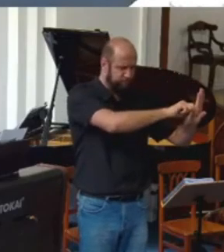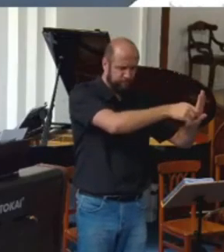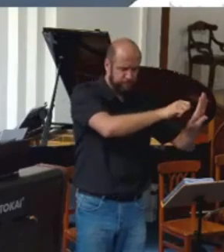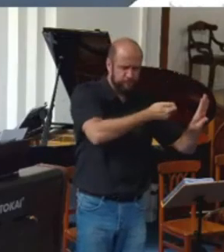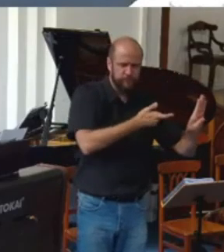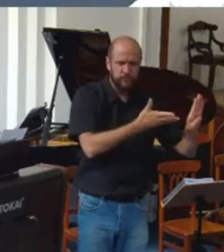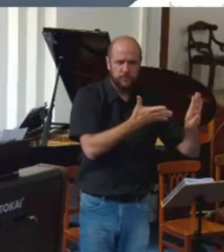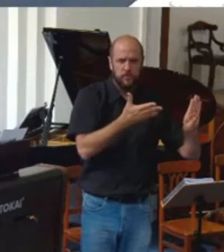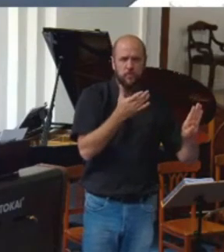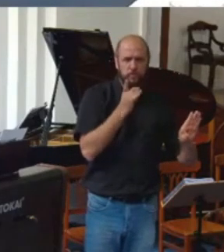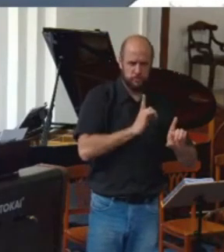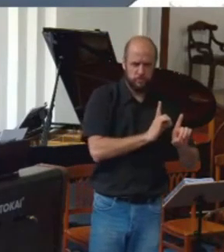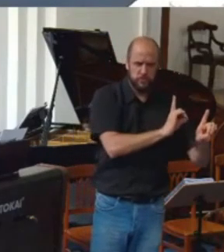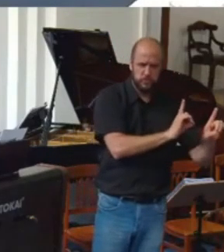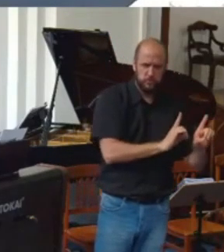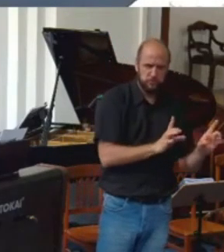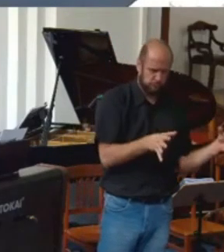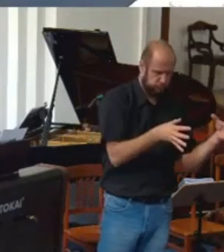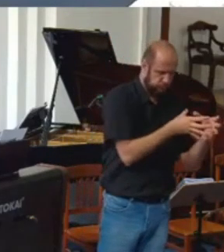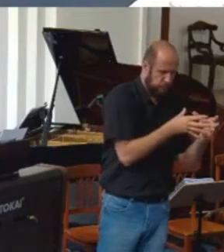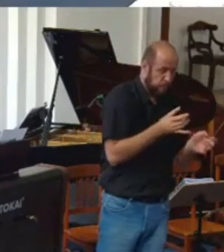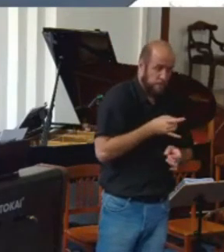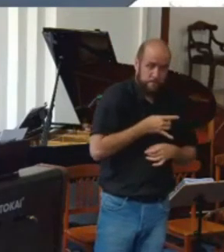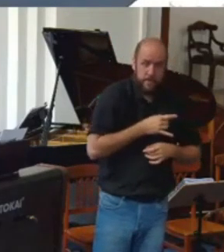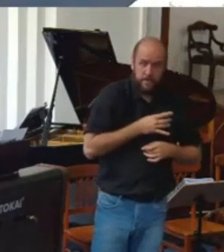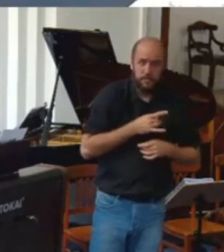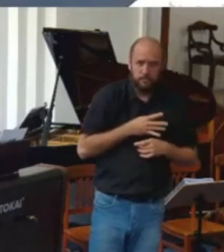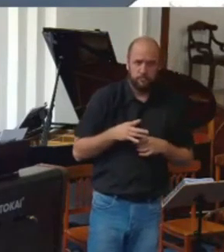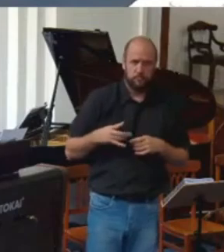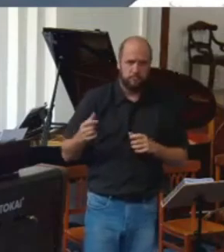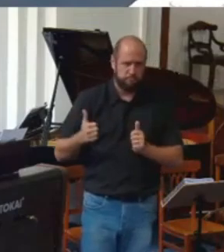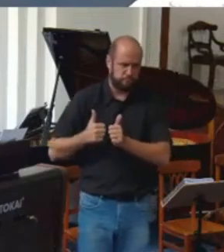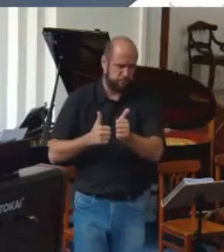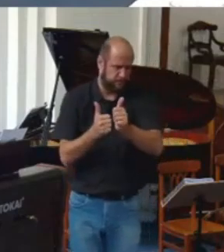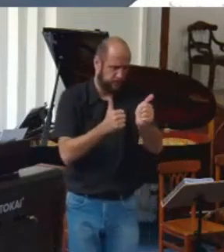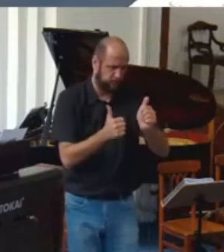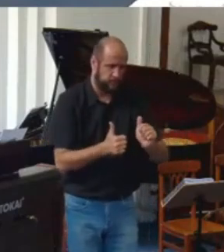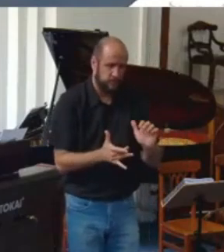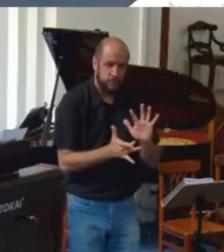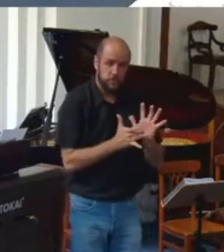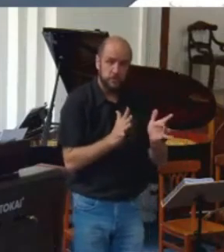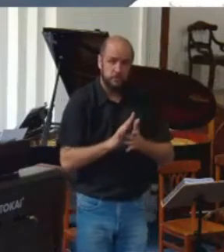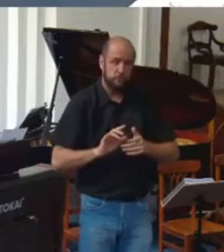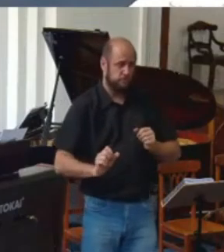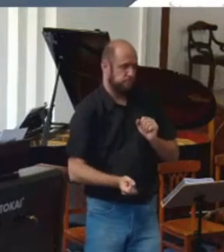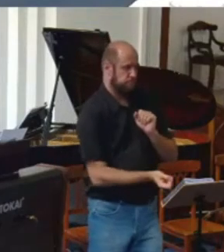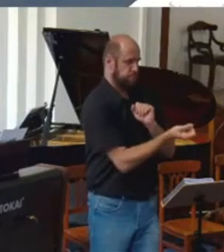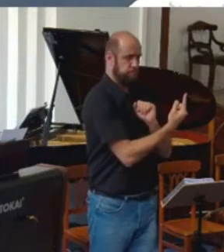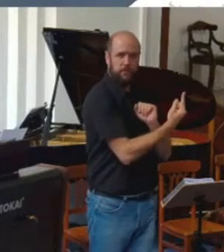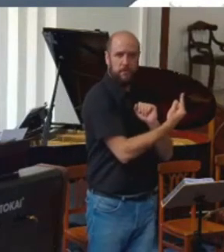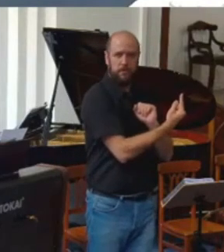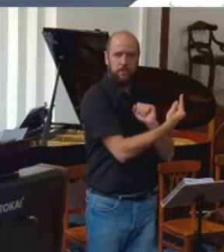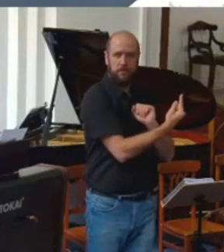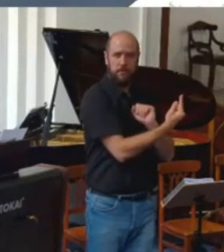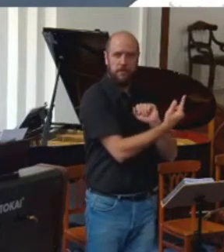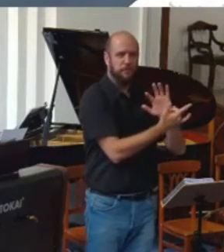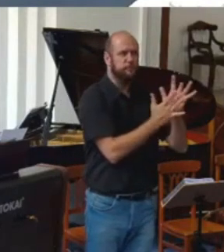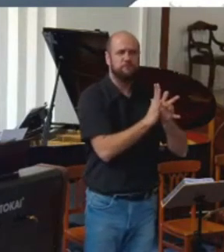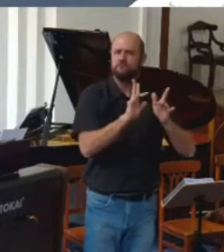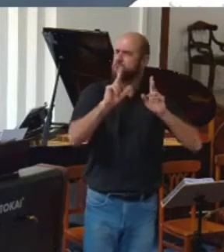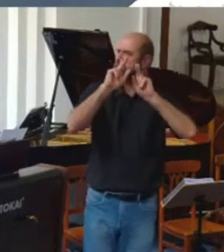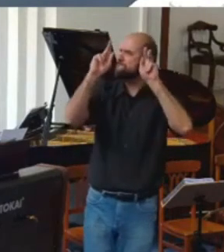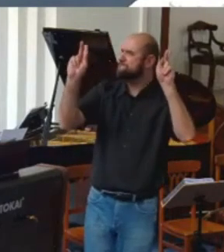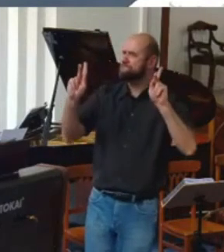casa onde estavam os discípulos, com medo dos judeus, Jesus veio e se pôs no meio deles, dizendo: que